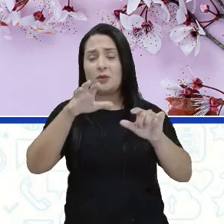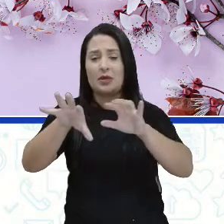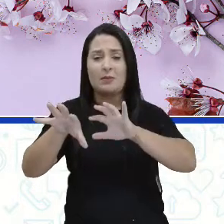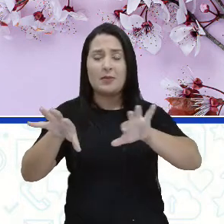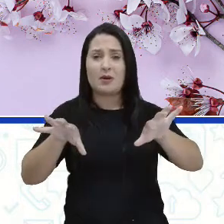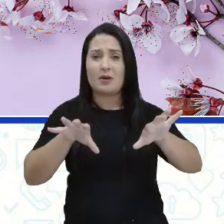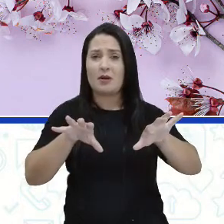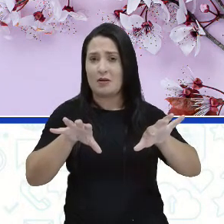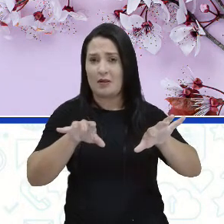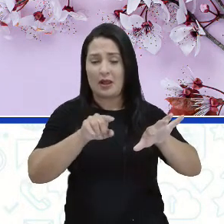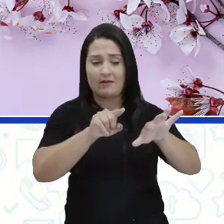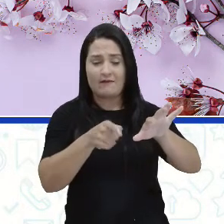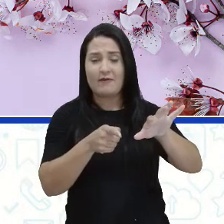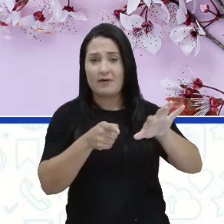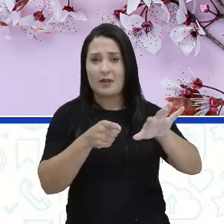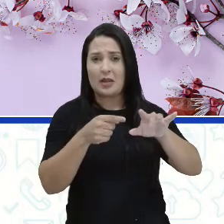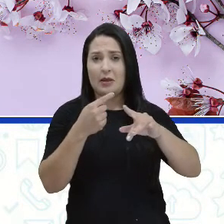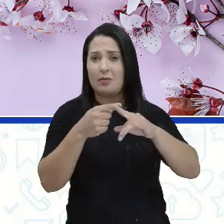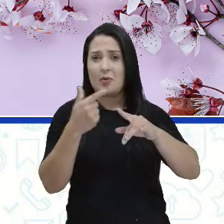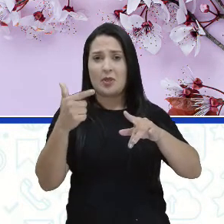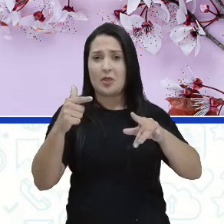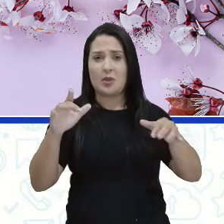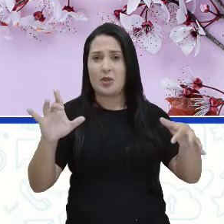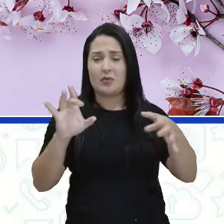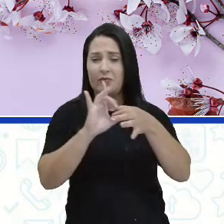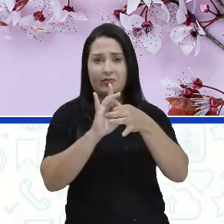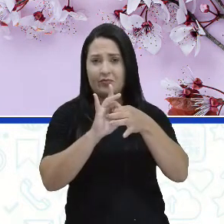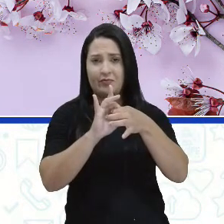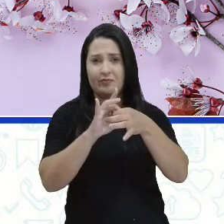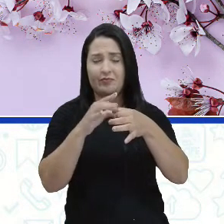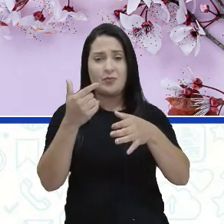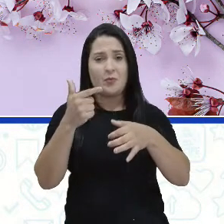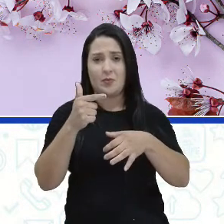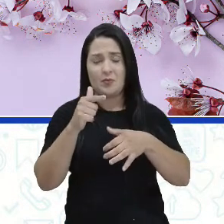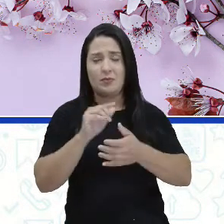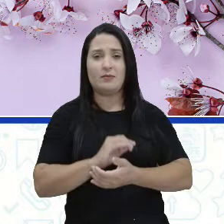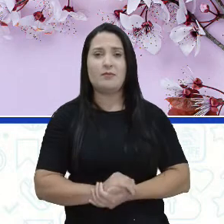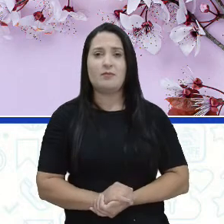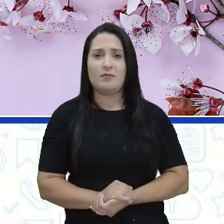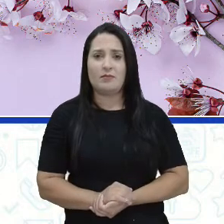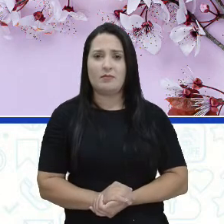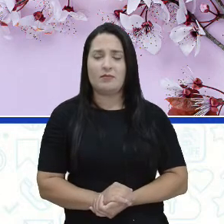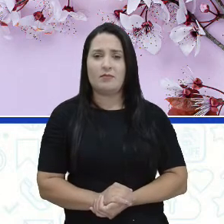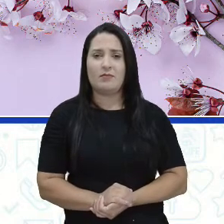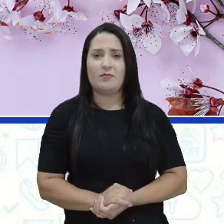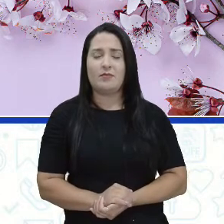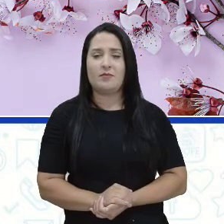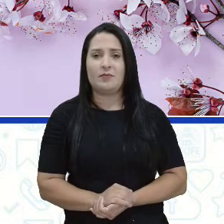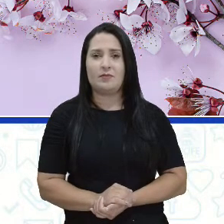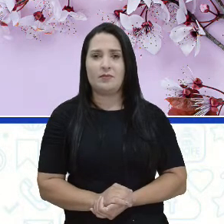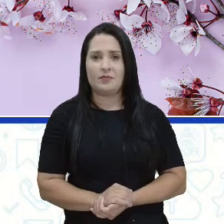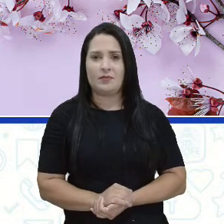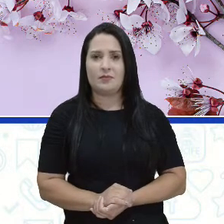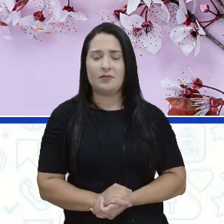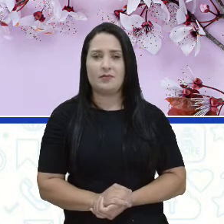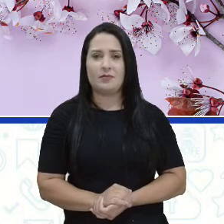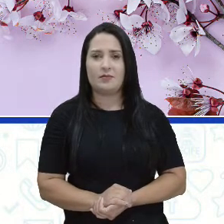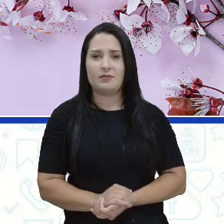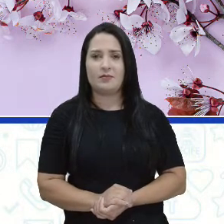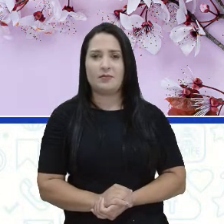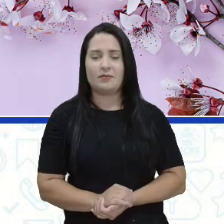vírgula, é porque eles não estão imbricados, eles não estão entrelaçados sintaticamente, né?